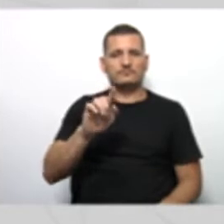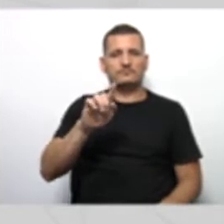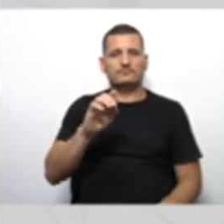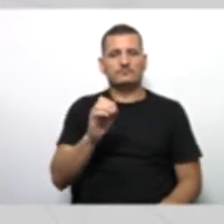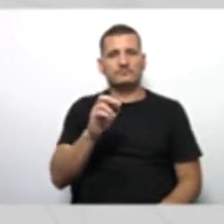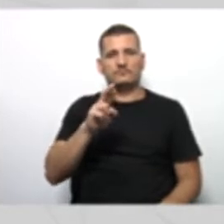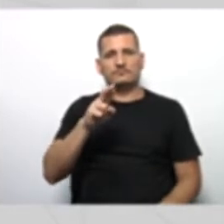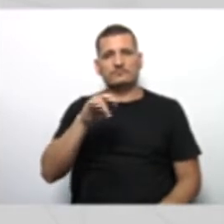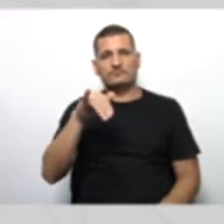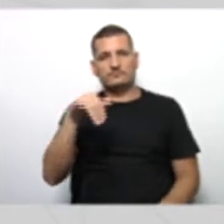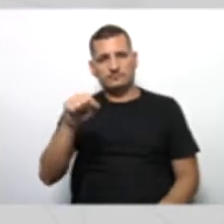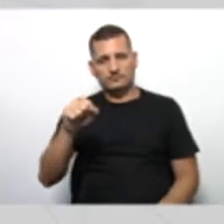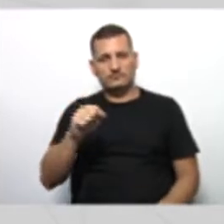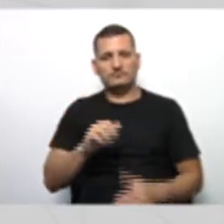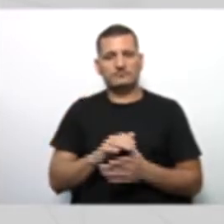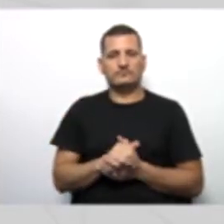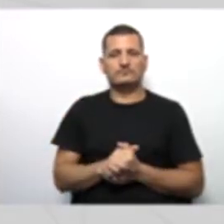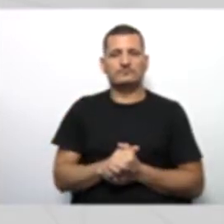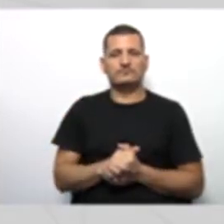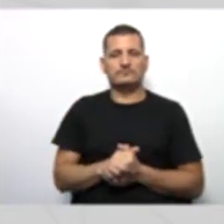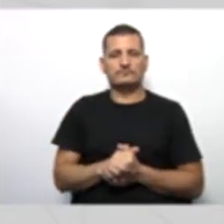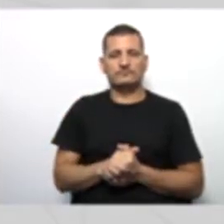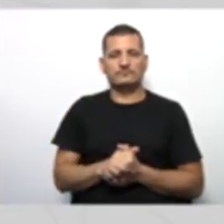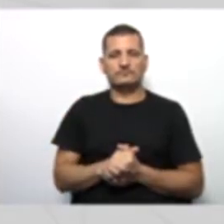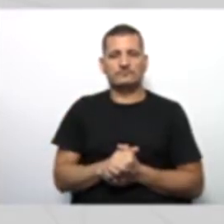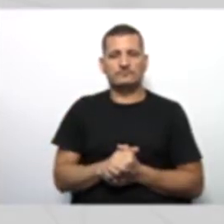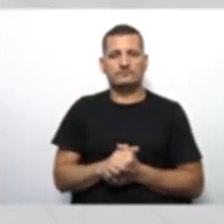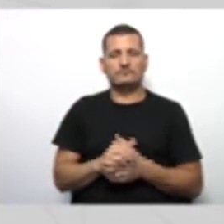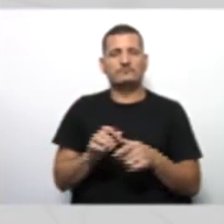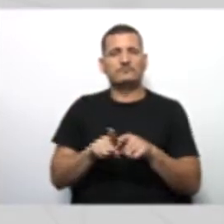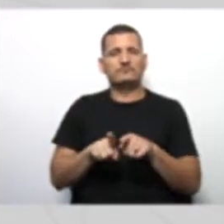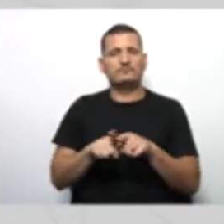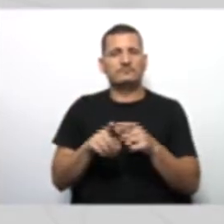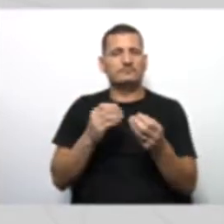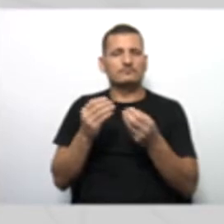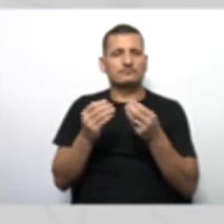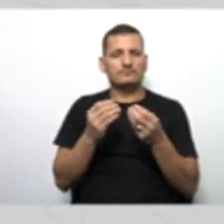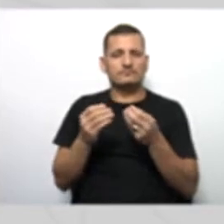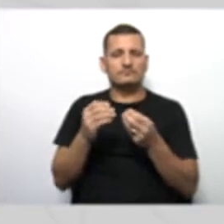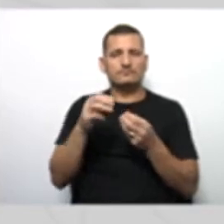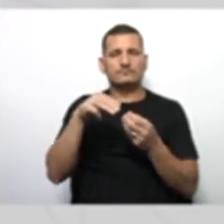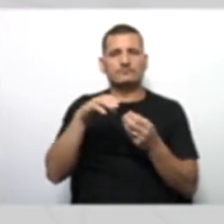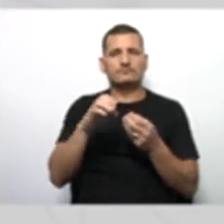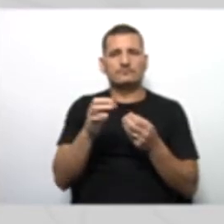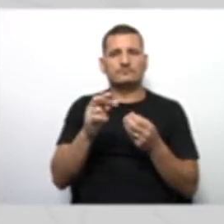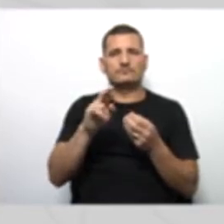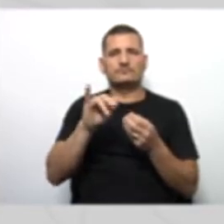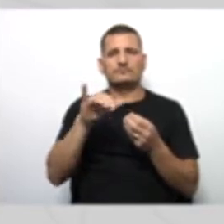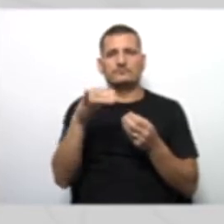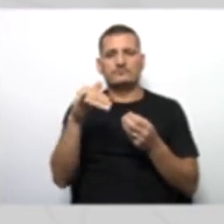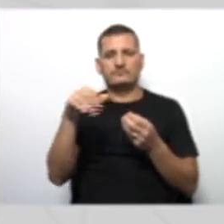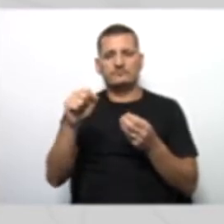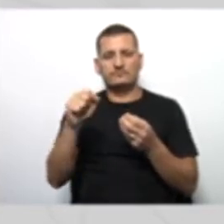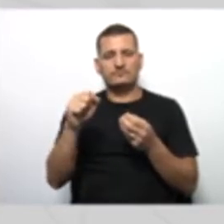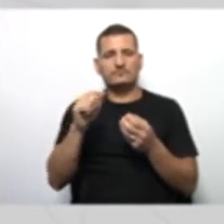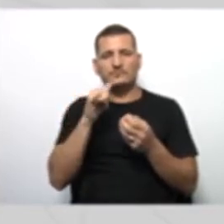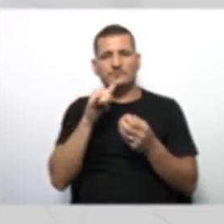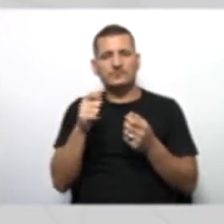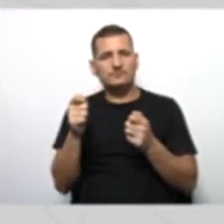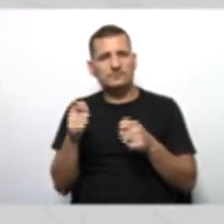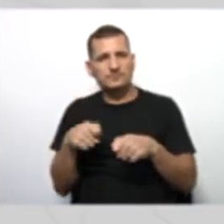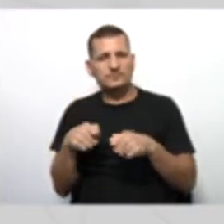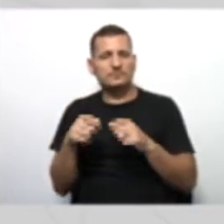gente tem disponível, tá? E você vai definir as métricas para as probabilidades e os impactos,